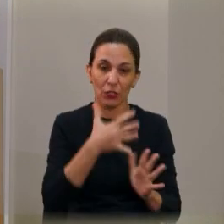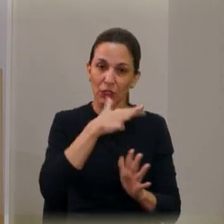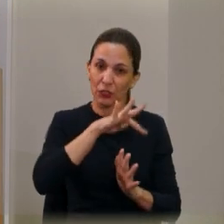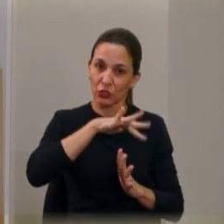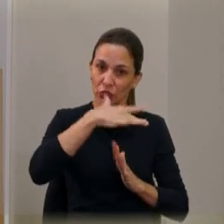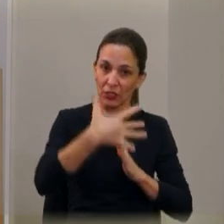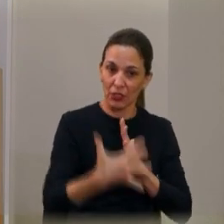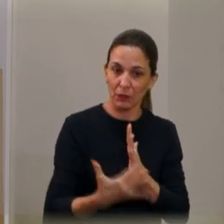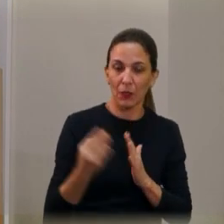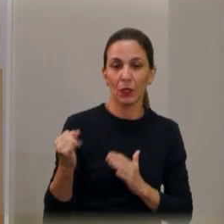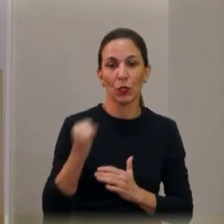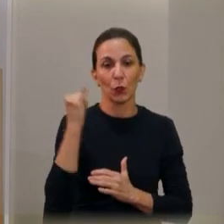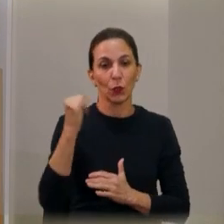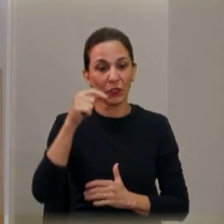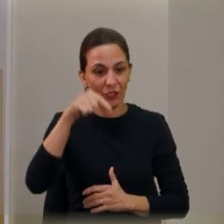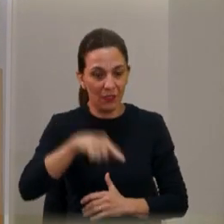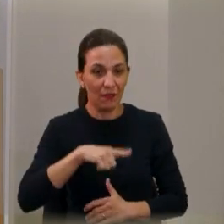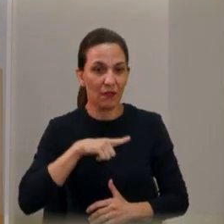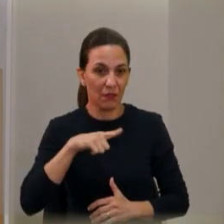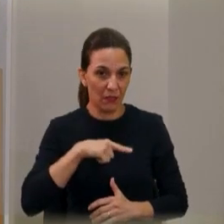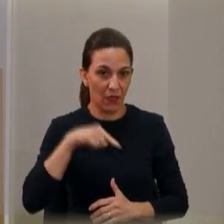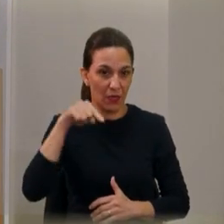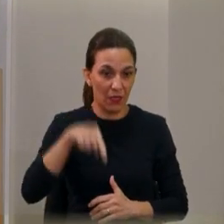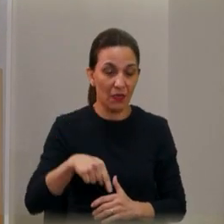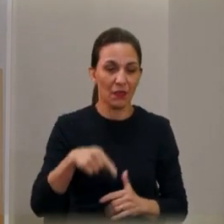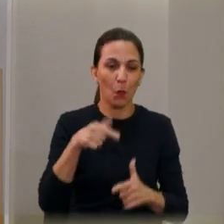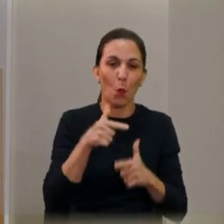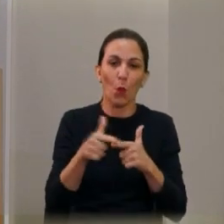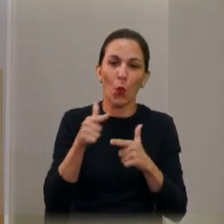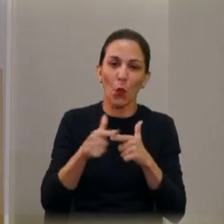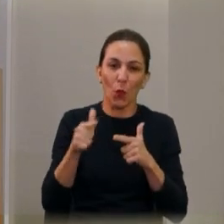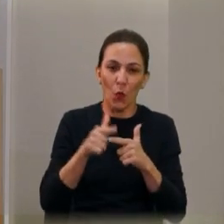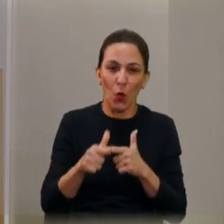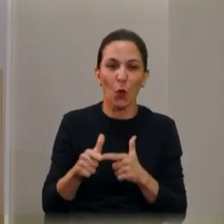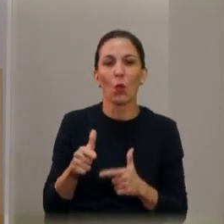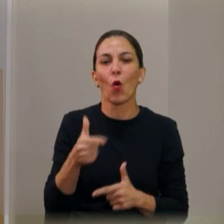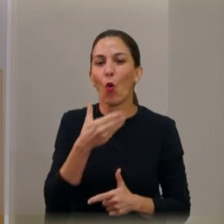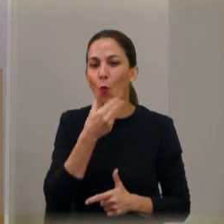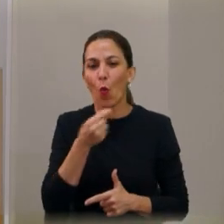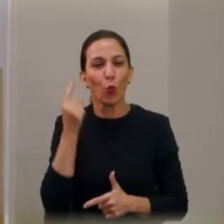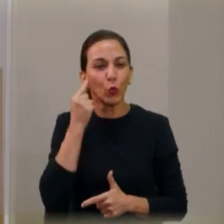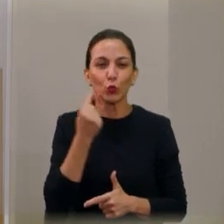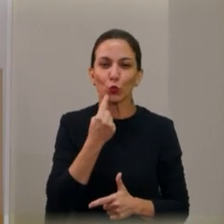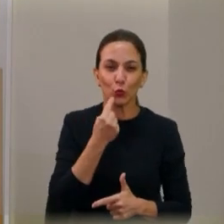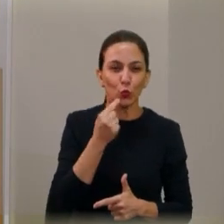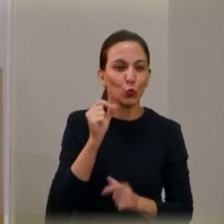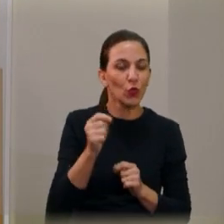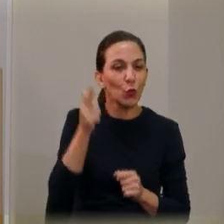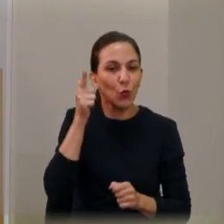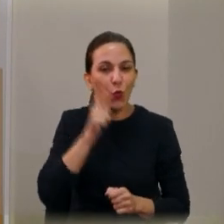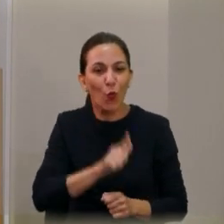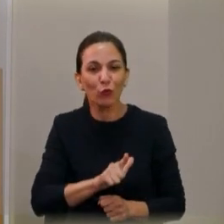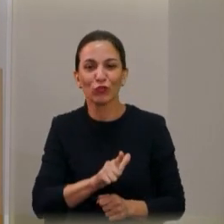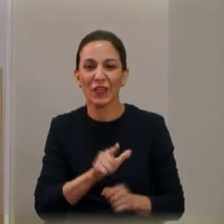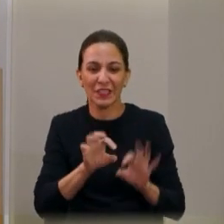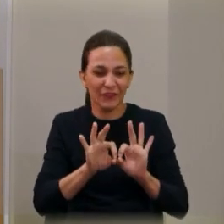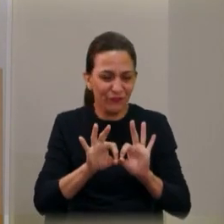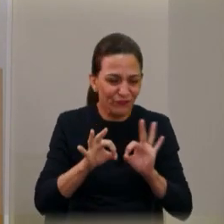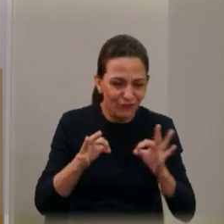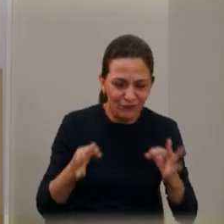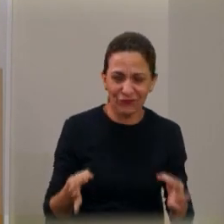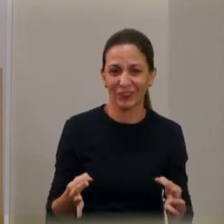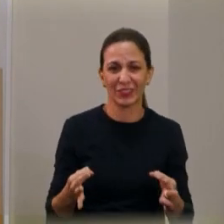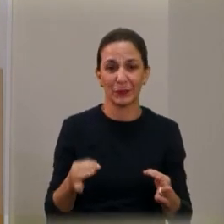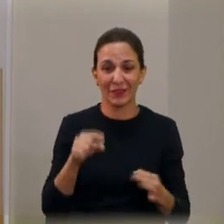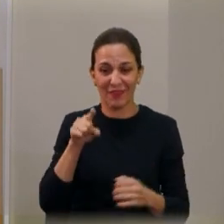libras que são fundamentais te receber um caso de um rapaz surdo que não tava conseguindo fazer uma questão simples